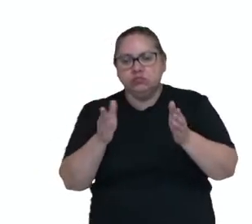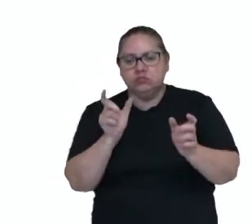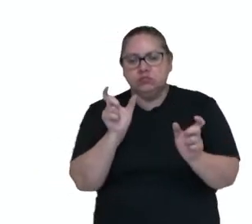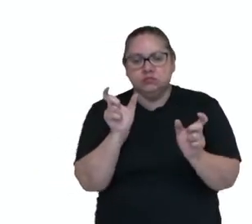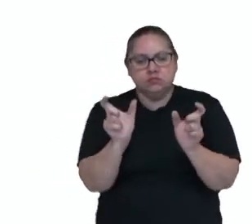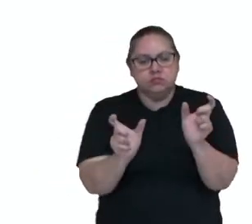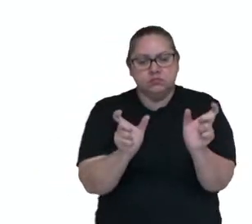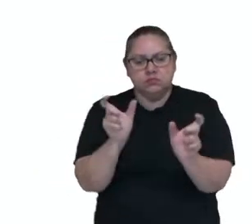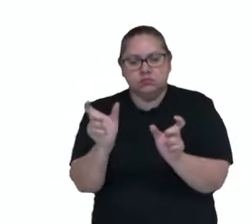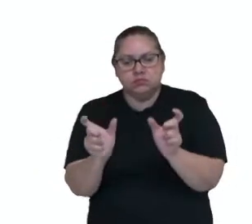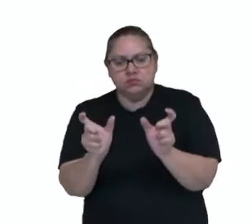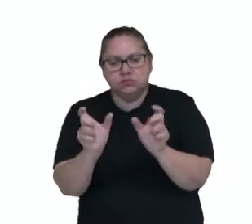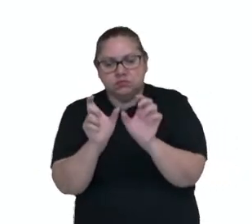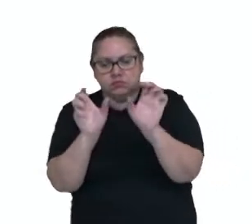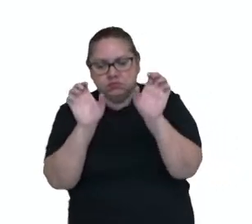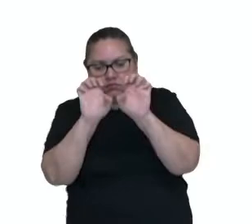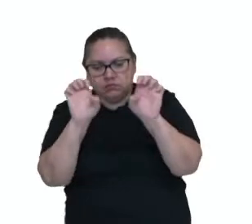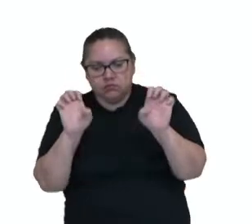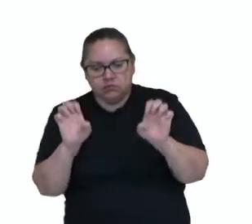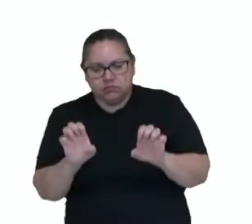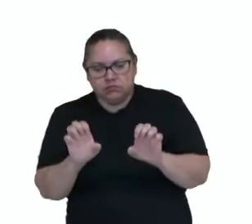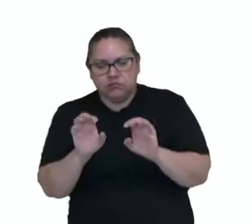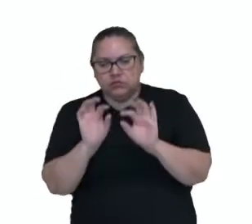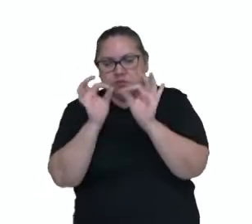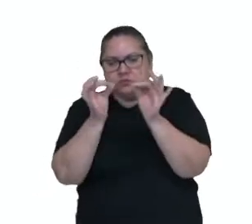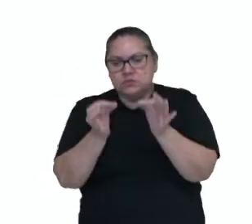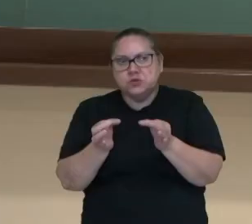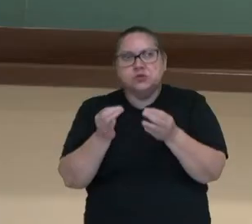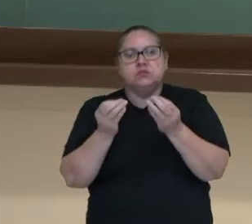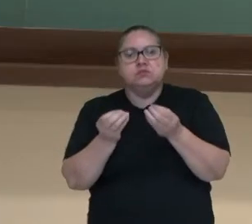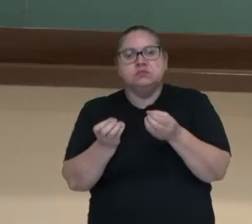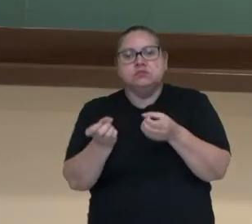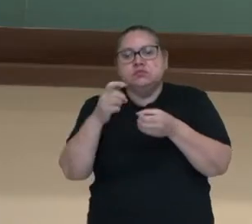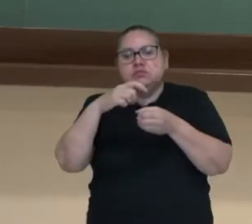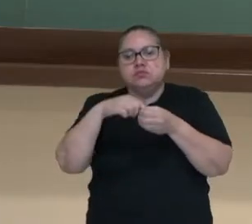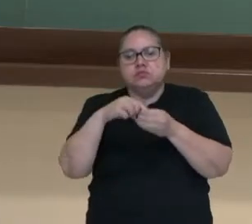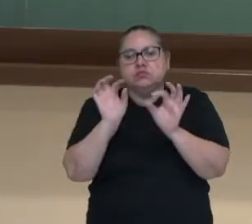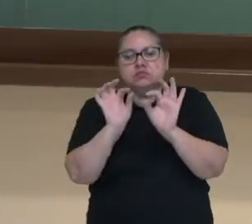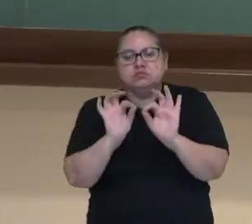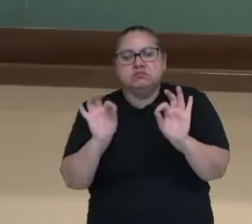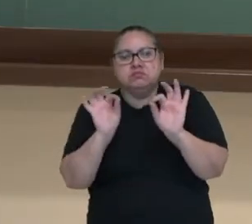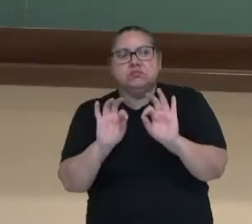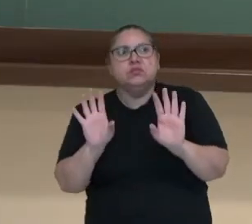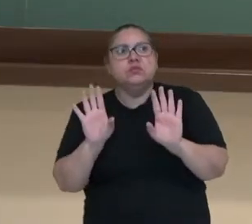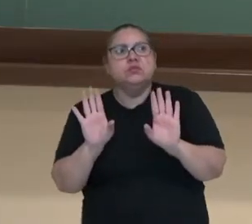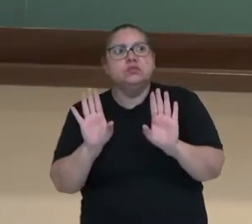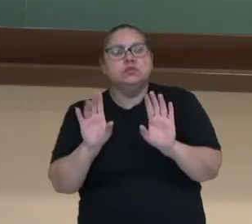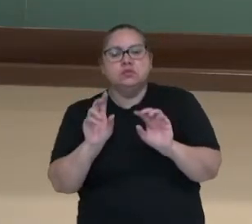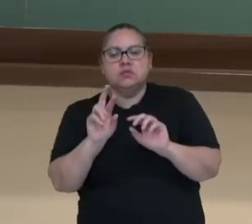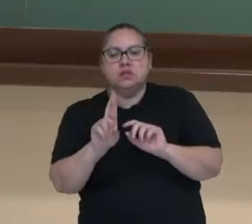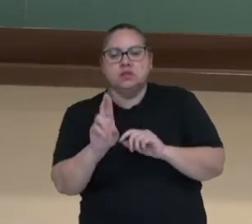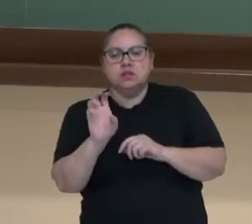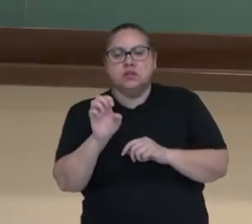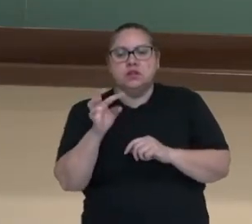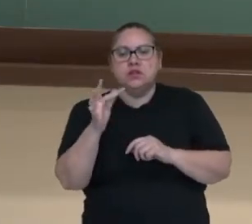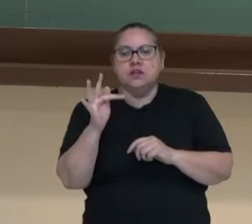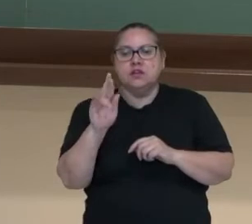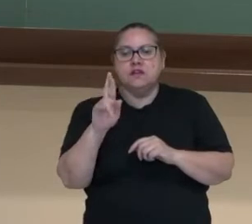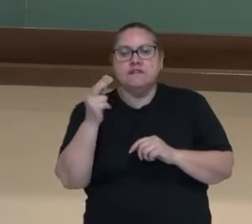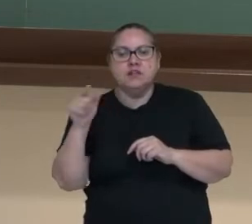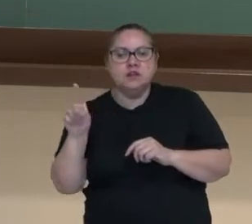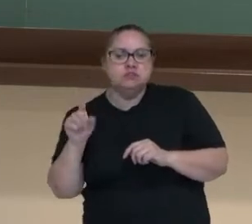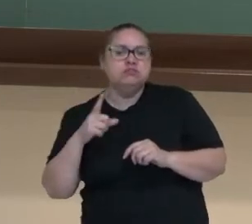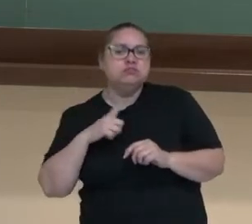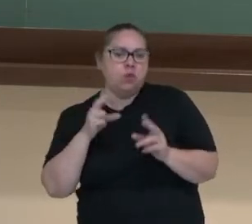palavras, estruturas rítmico-métricas e conteúdos semânticos. O refrão é igual ao refrão que